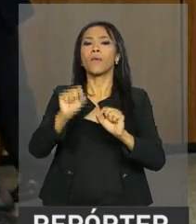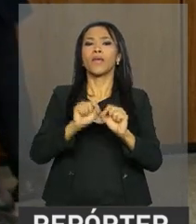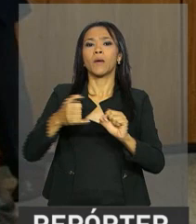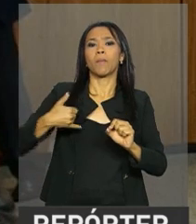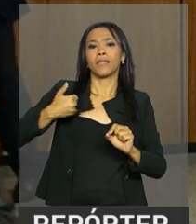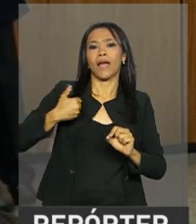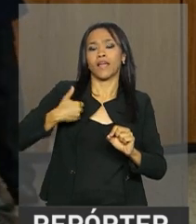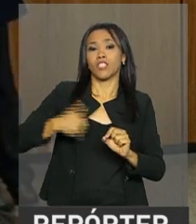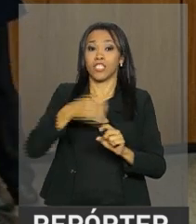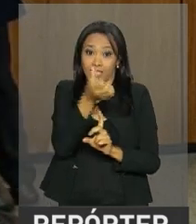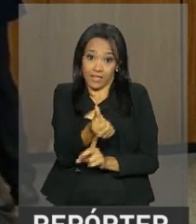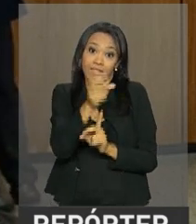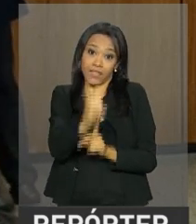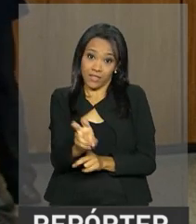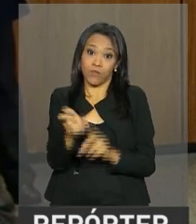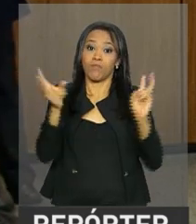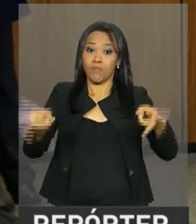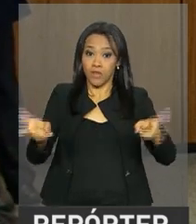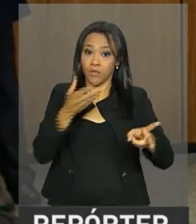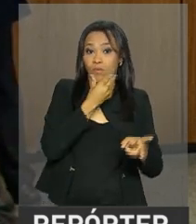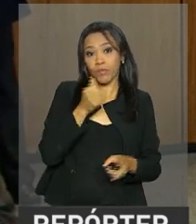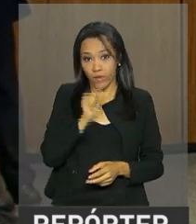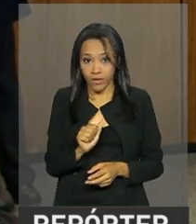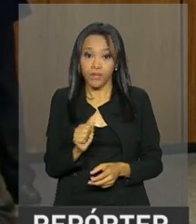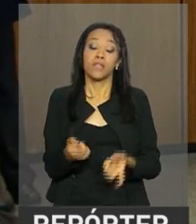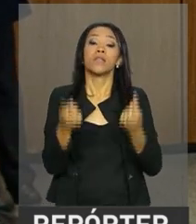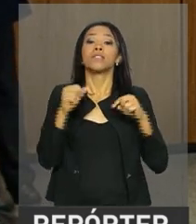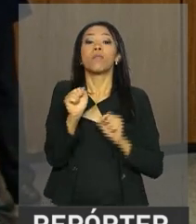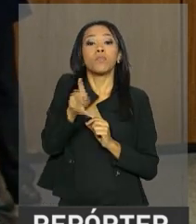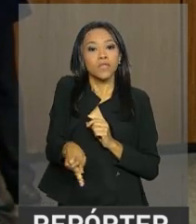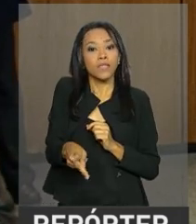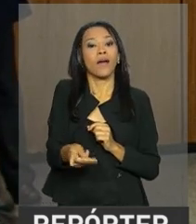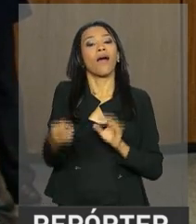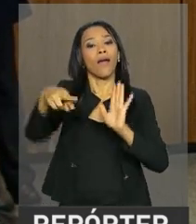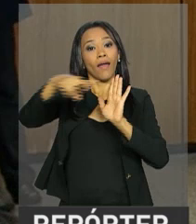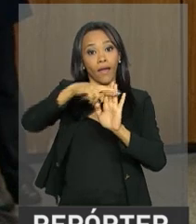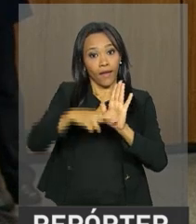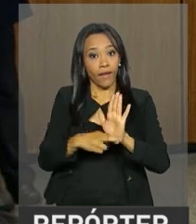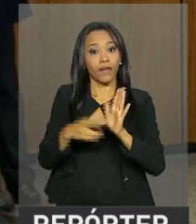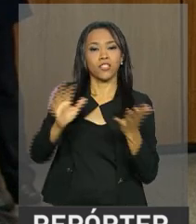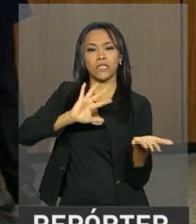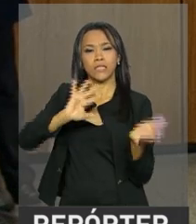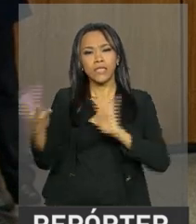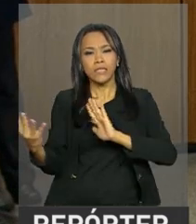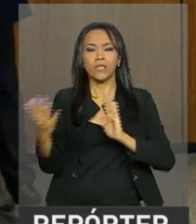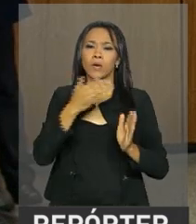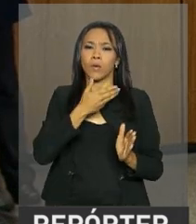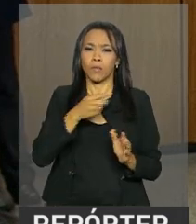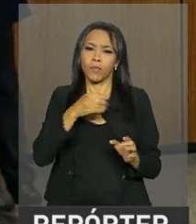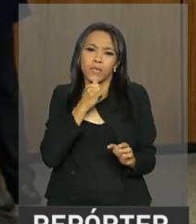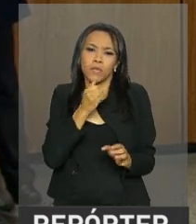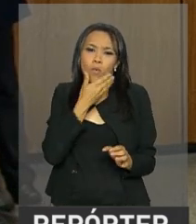de 65 anos tanto para homens quanto mulheres se aposentarem regras de transição para aqueles homens que já